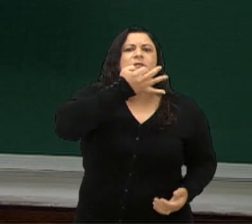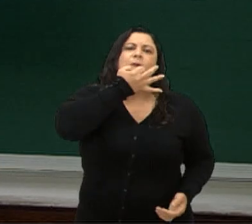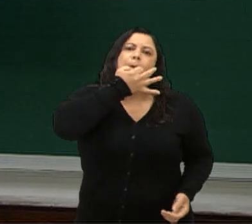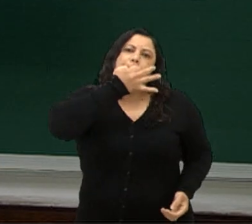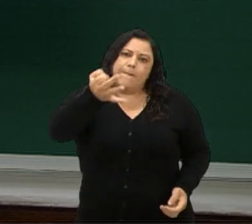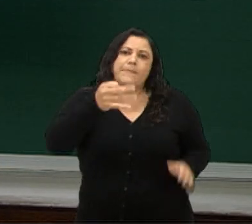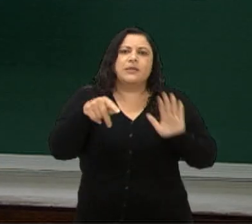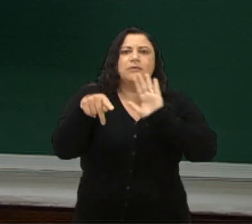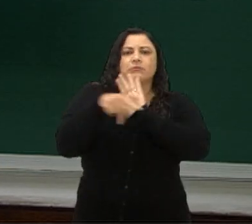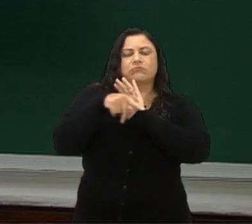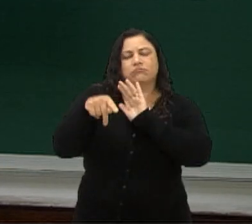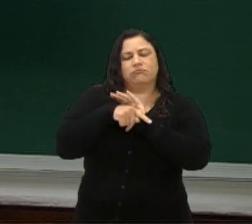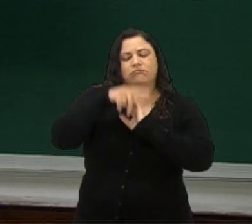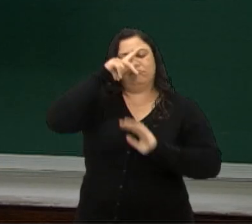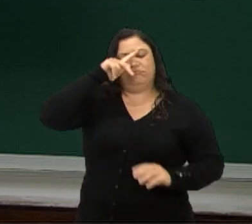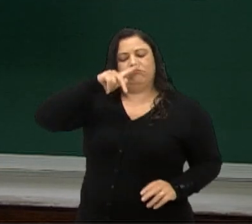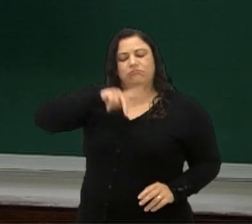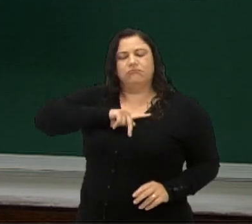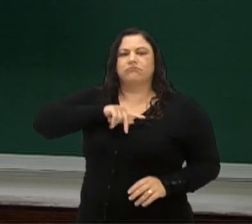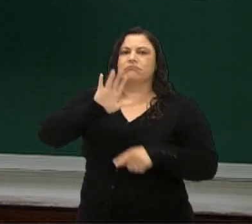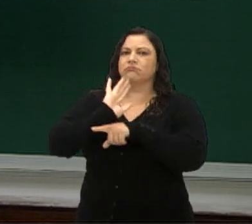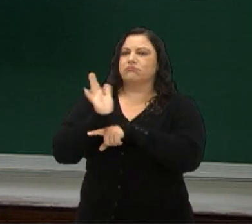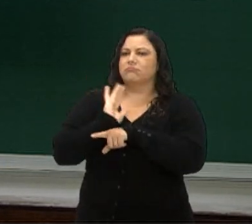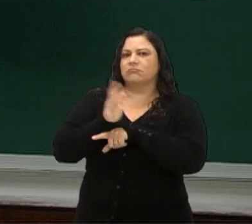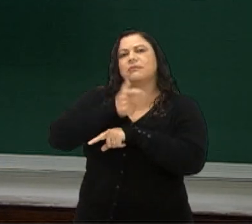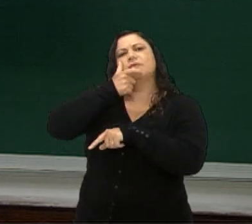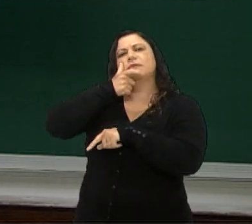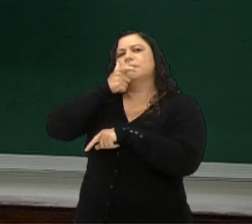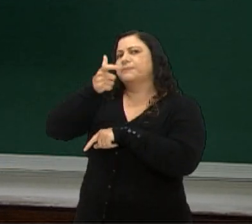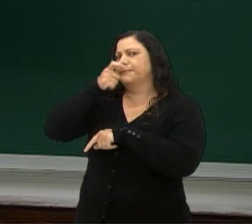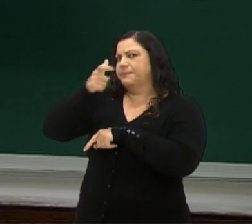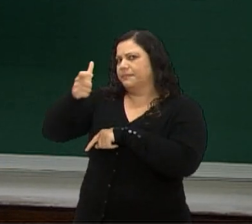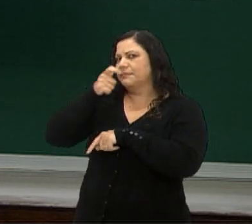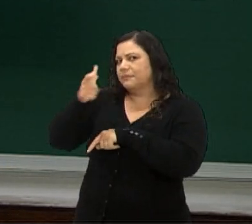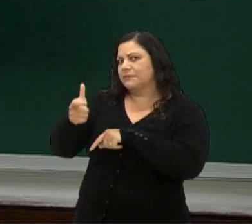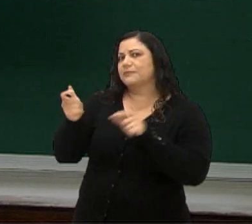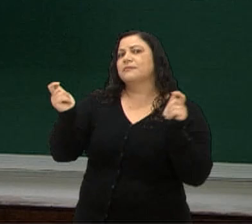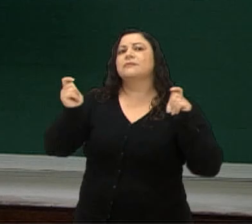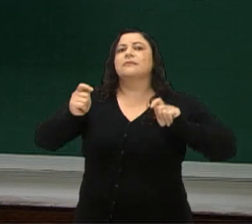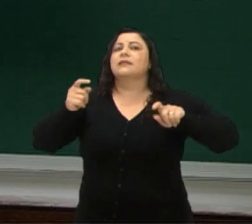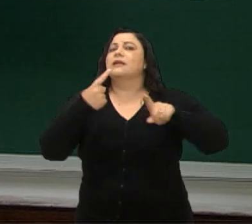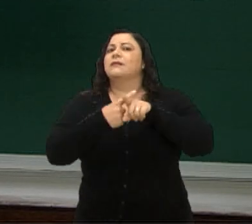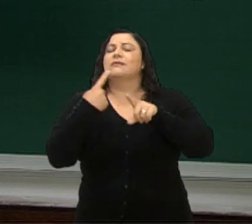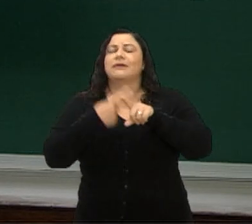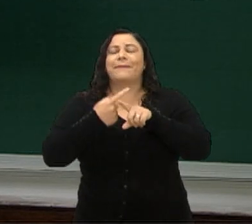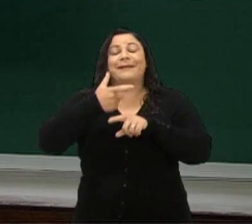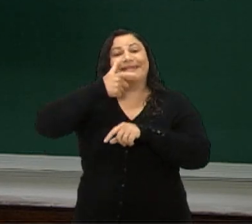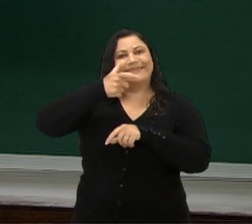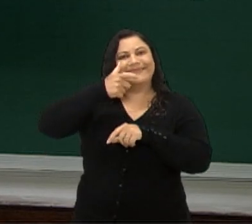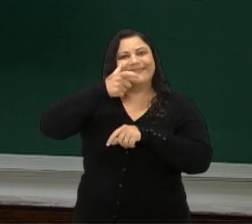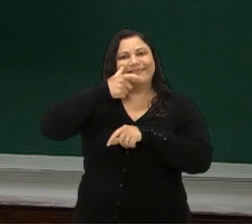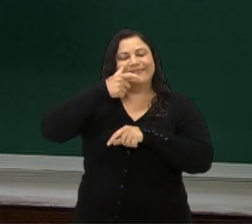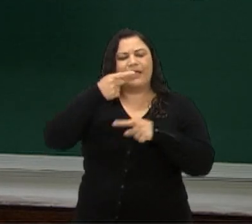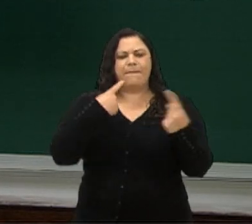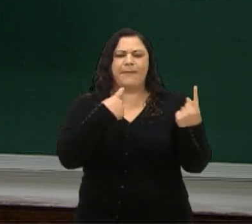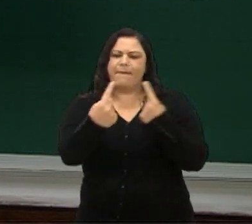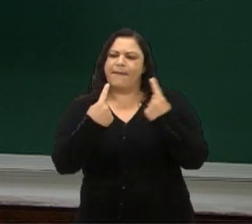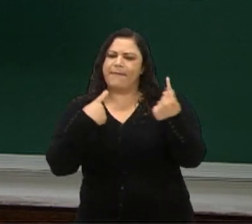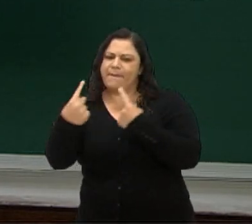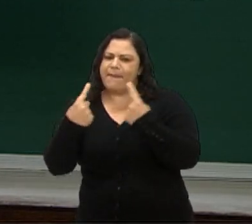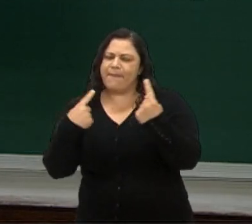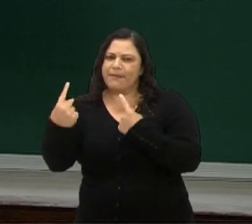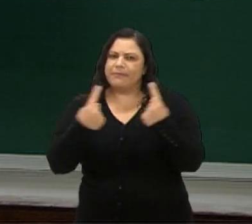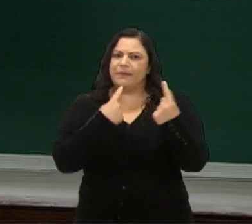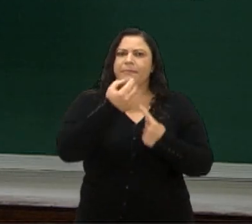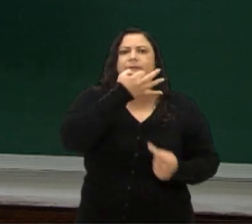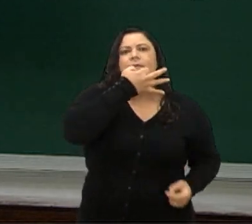dele a respeito do filme. O filme é muito interessante para isso, para assistir, ainda mais para discutir. Então, ele está